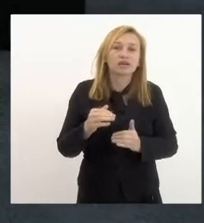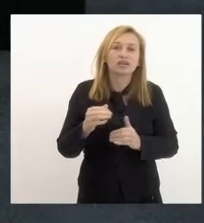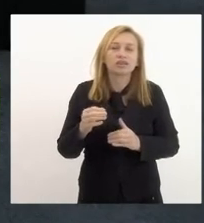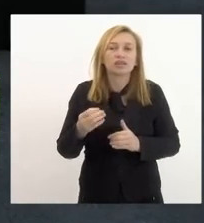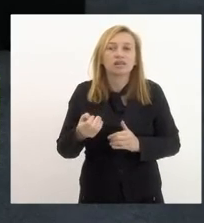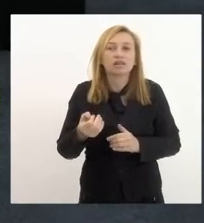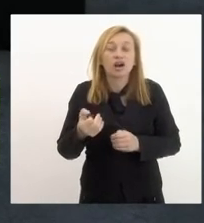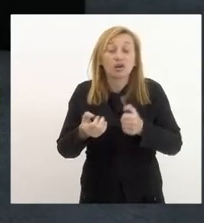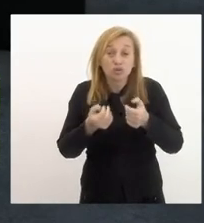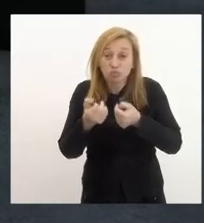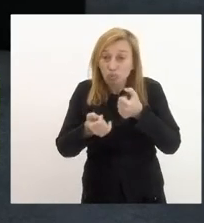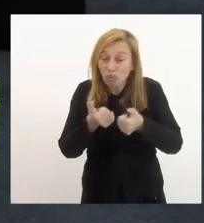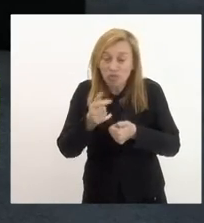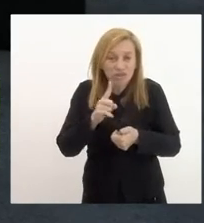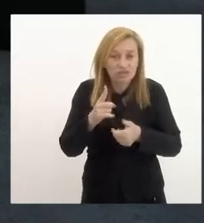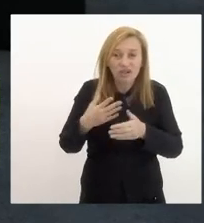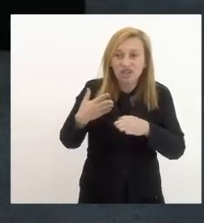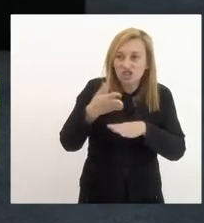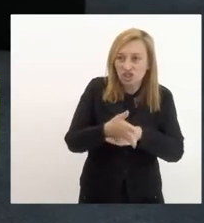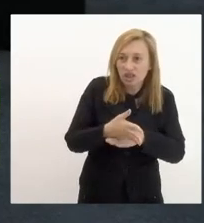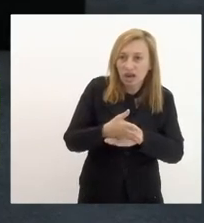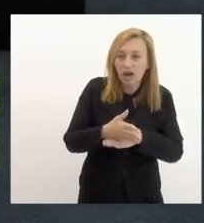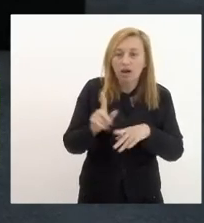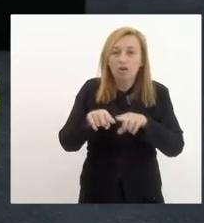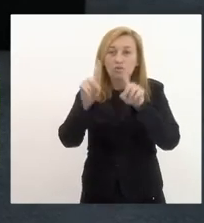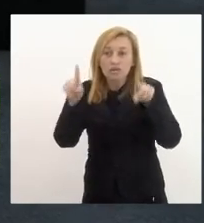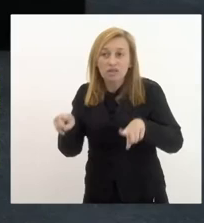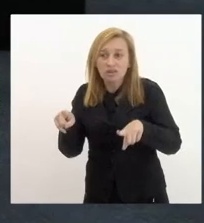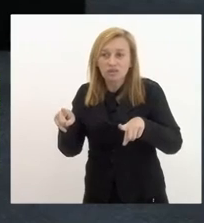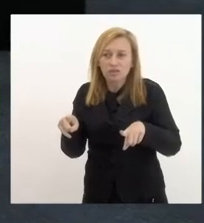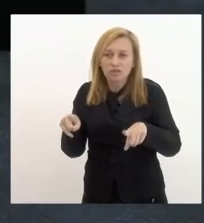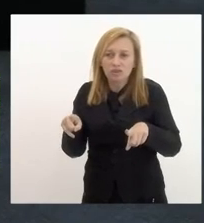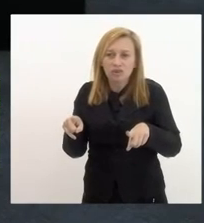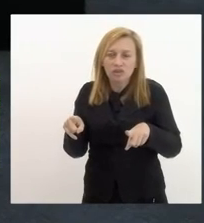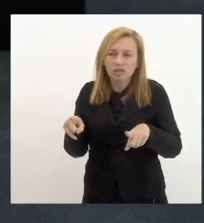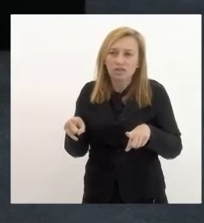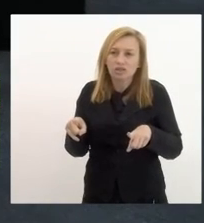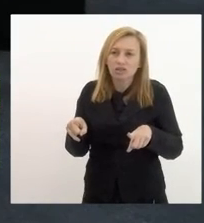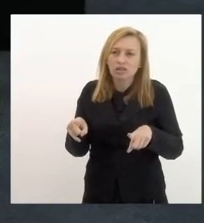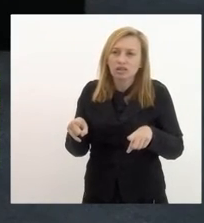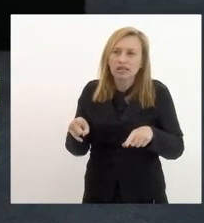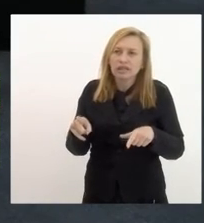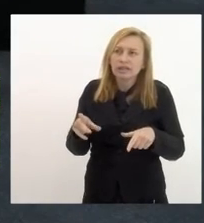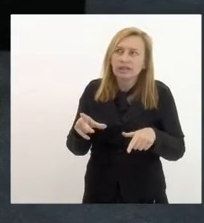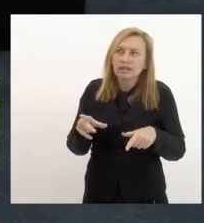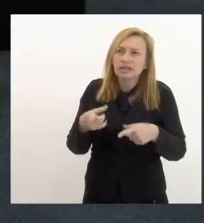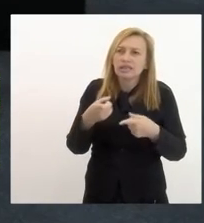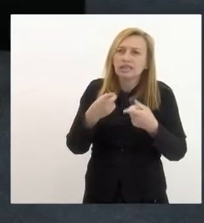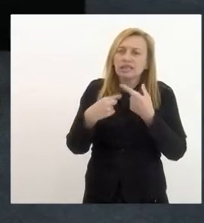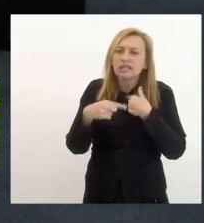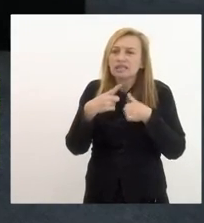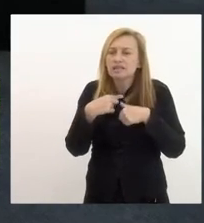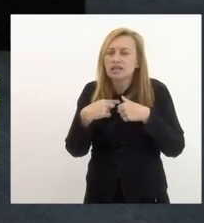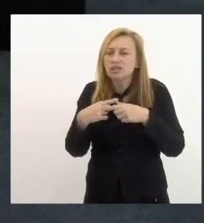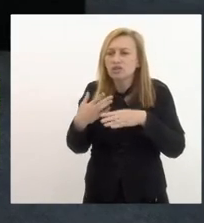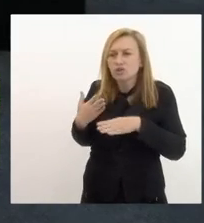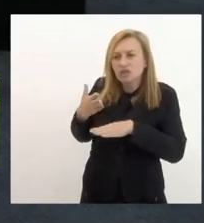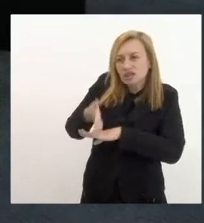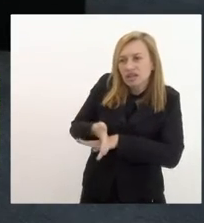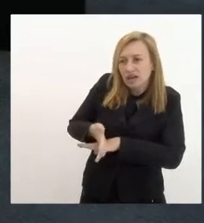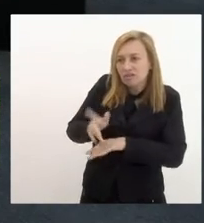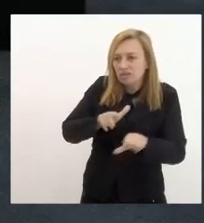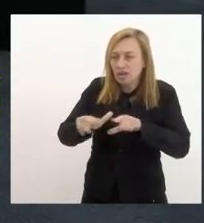e não vai atingir os servidores que têm a expectativa de quando entraram no serviço